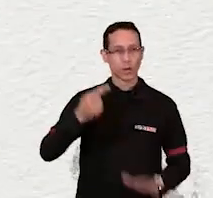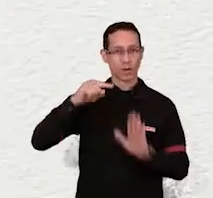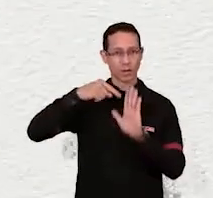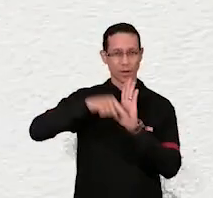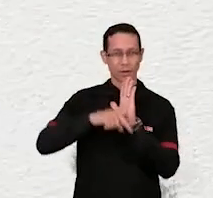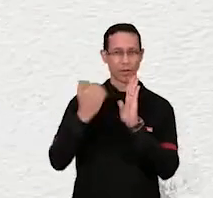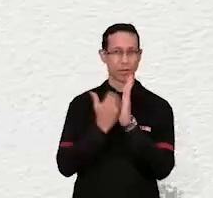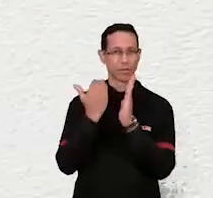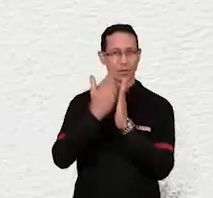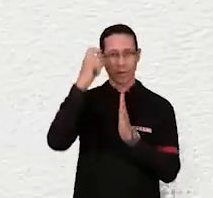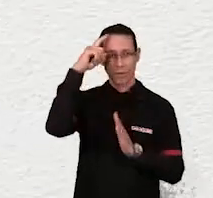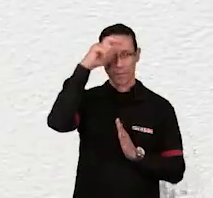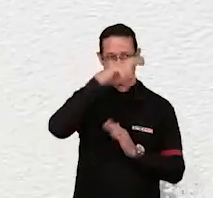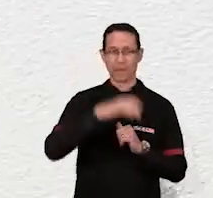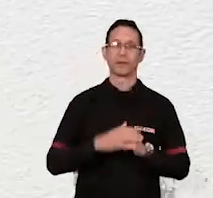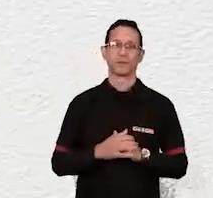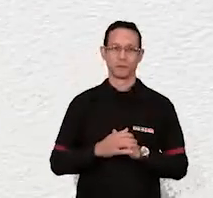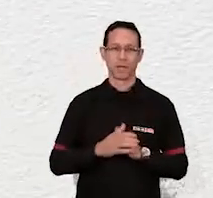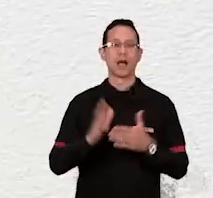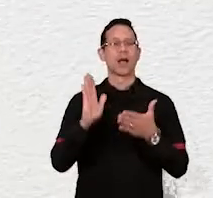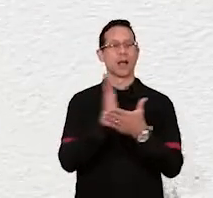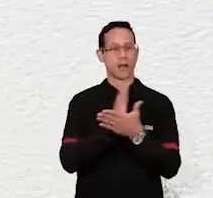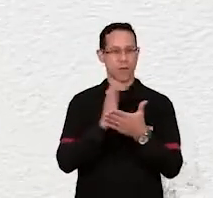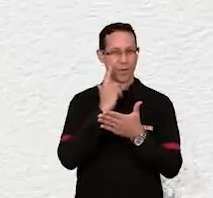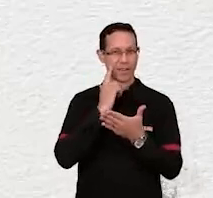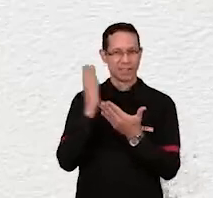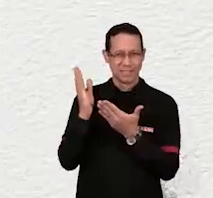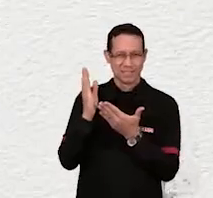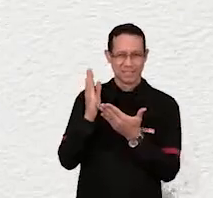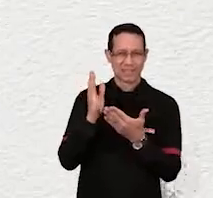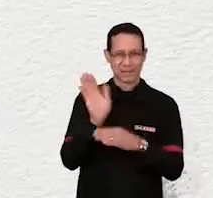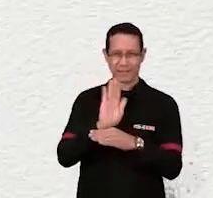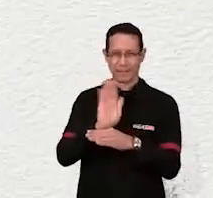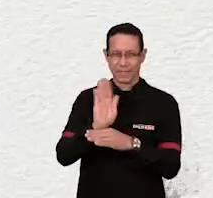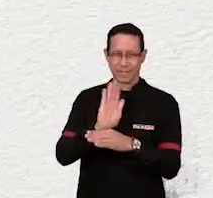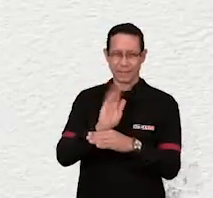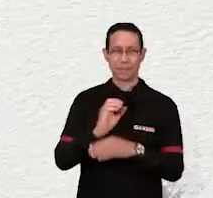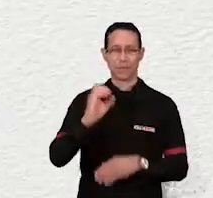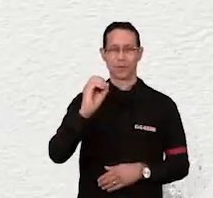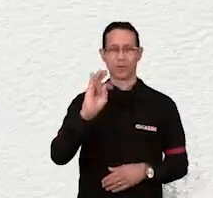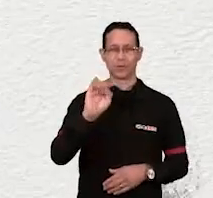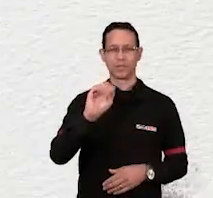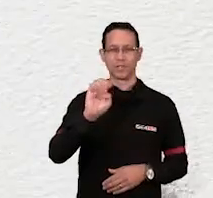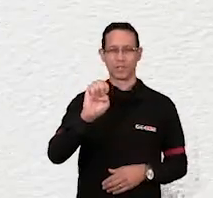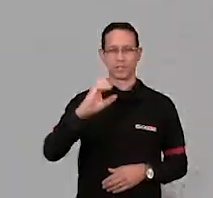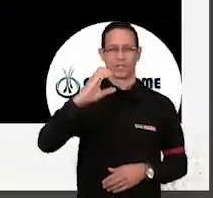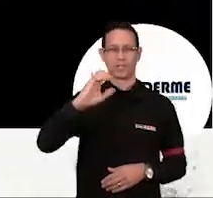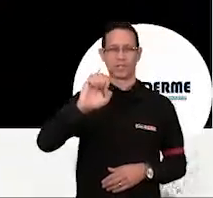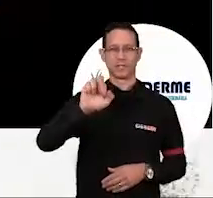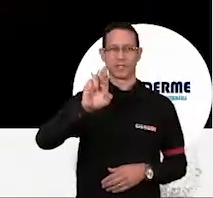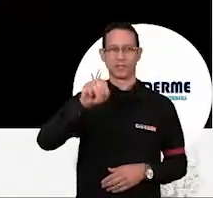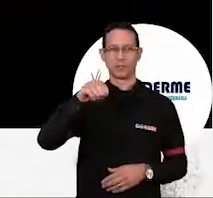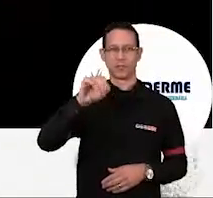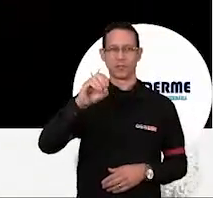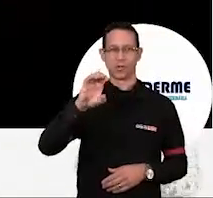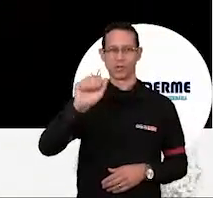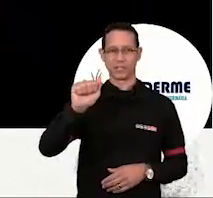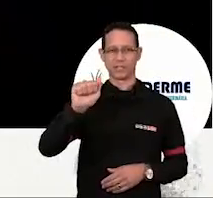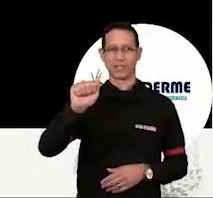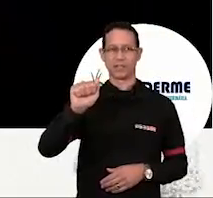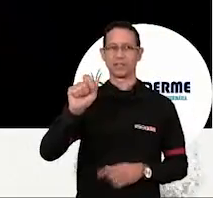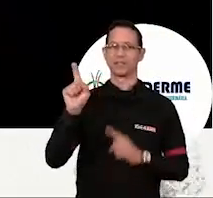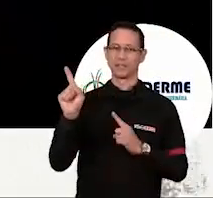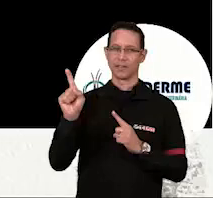complicado. E aí é que eu trago alguns vídeos para vocês, né, sobre a otite ceruminosa. Esse aqui é um vídeo de uma otite